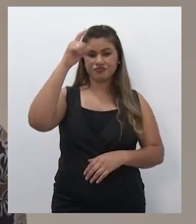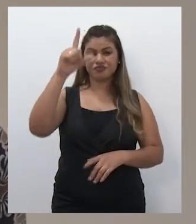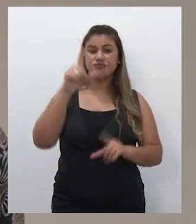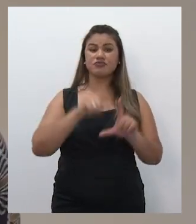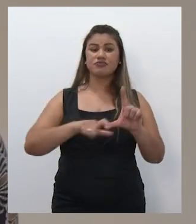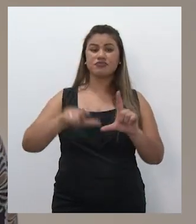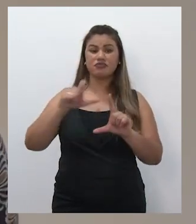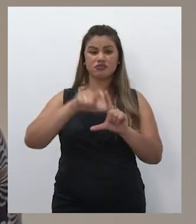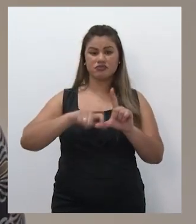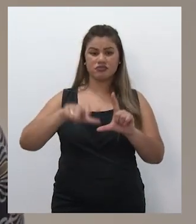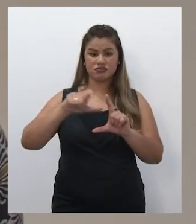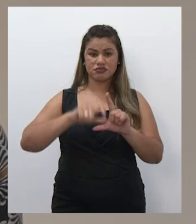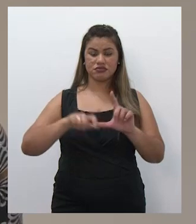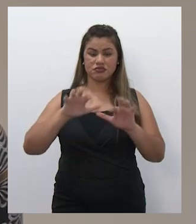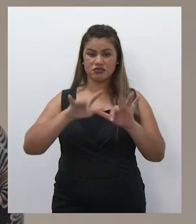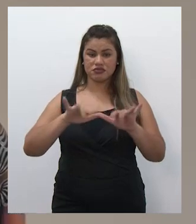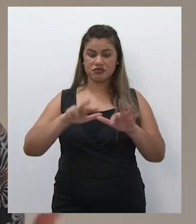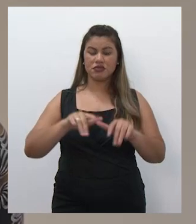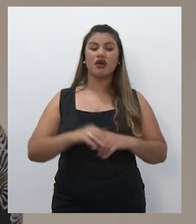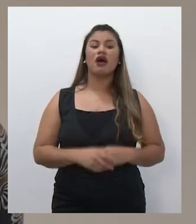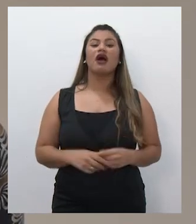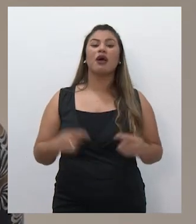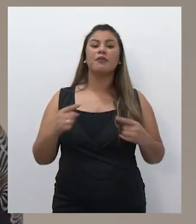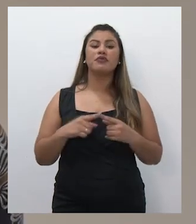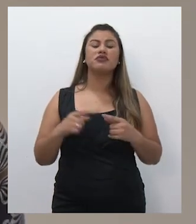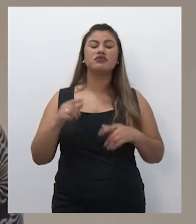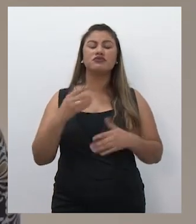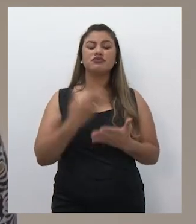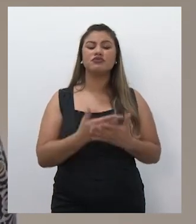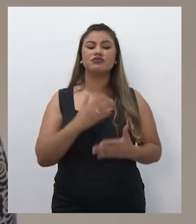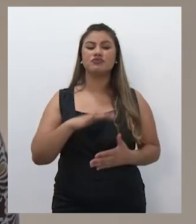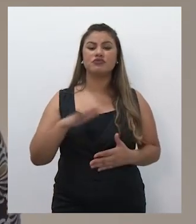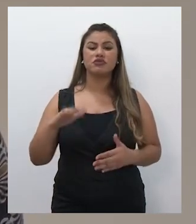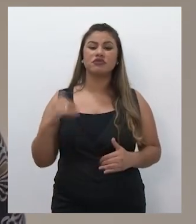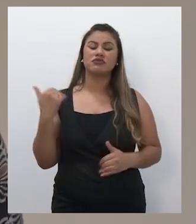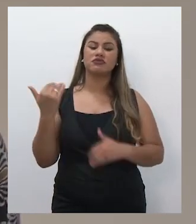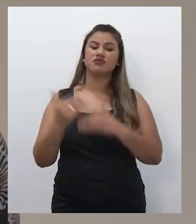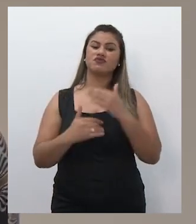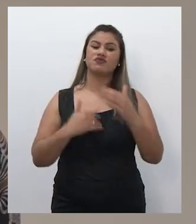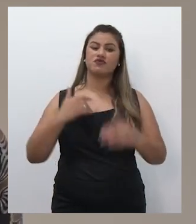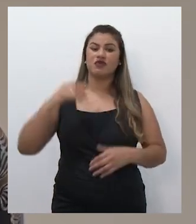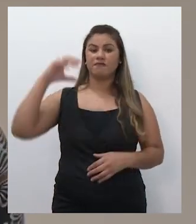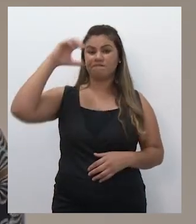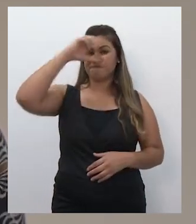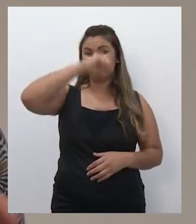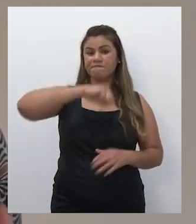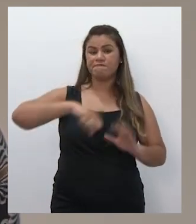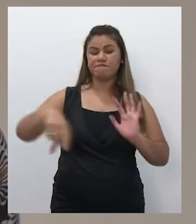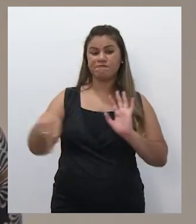seja, a capacidade dos alunos desenvolverem um